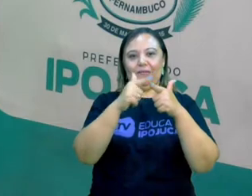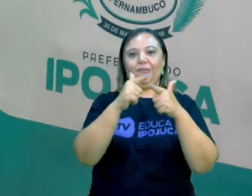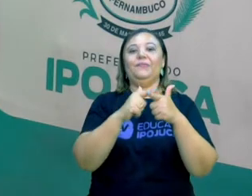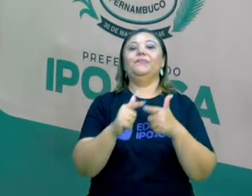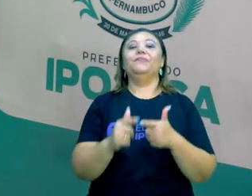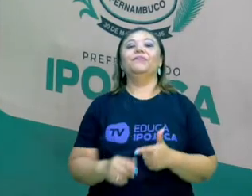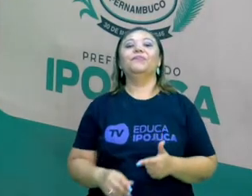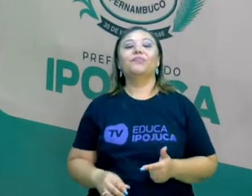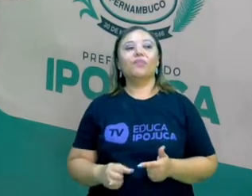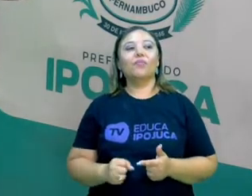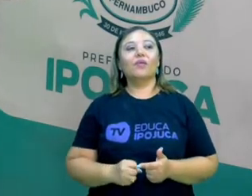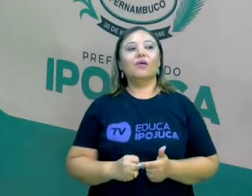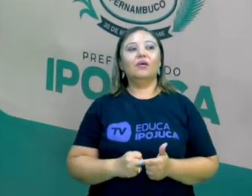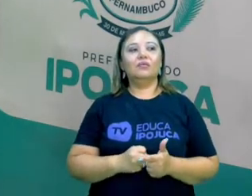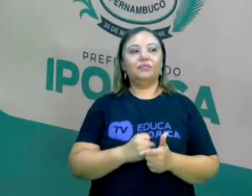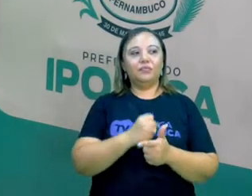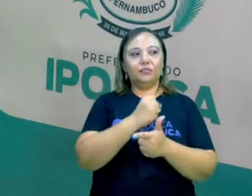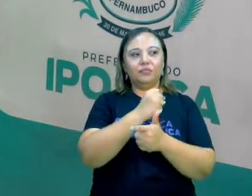quantidade